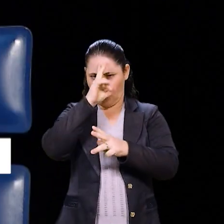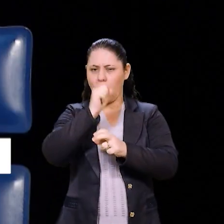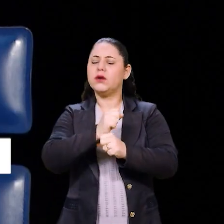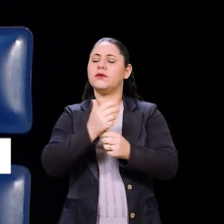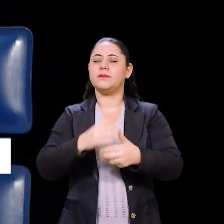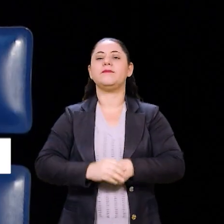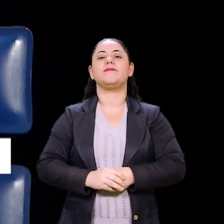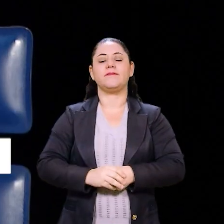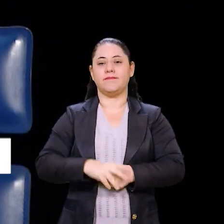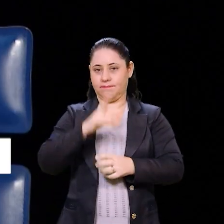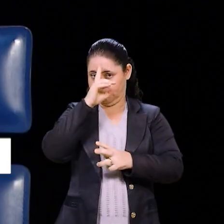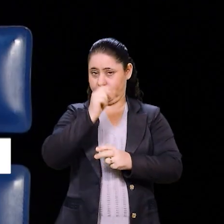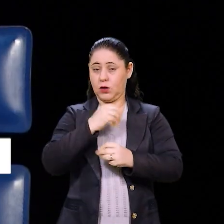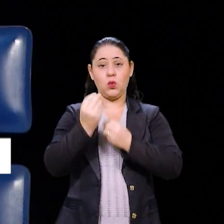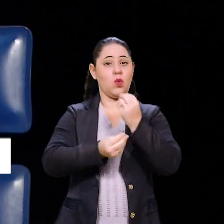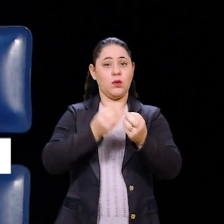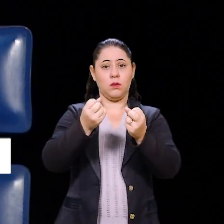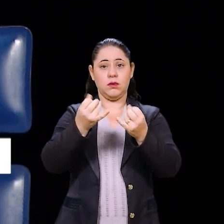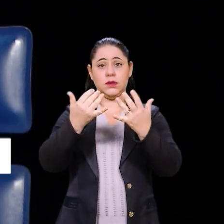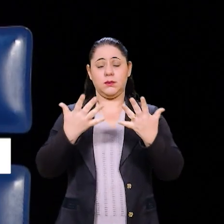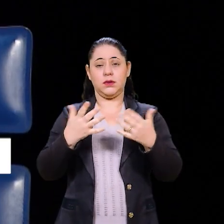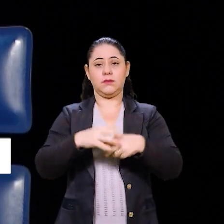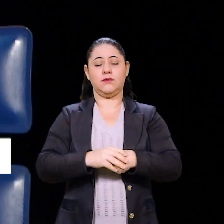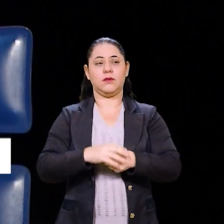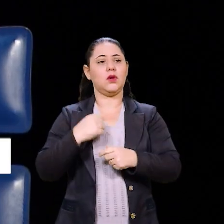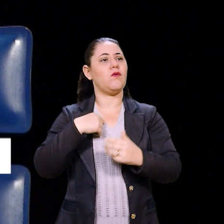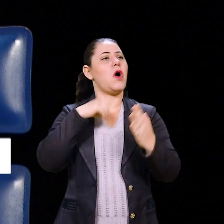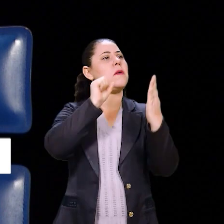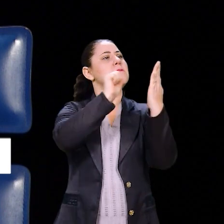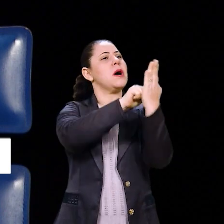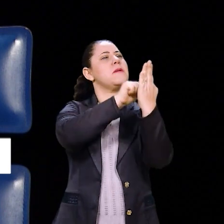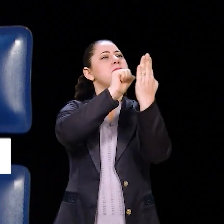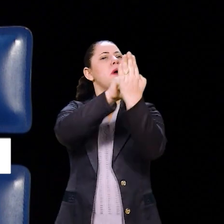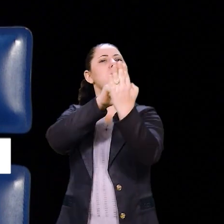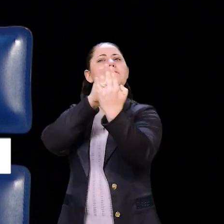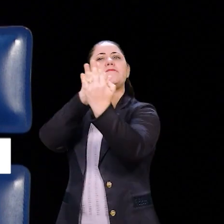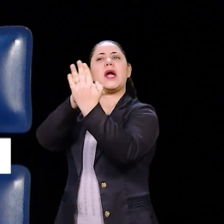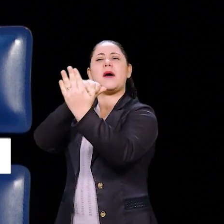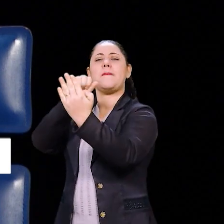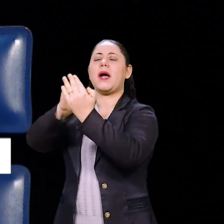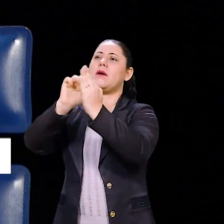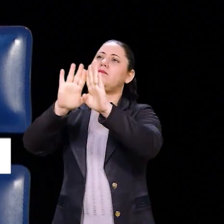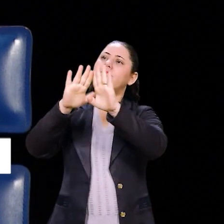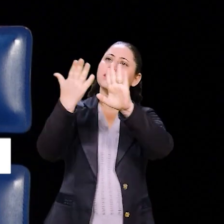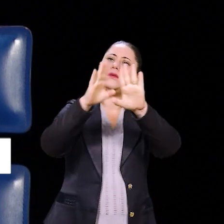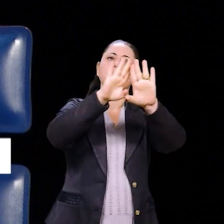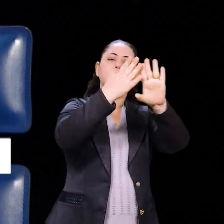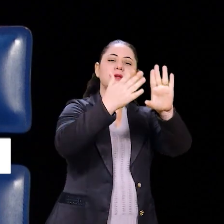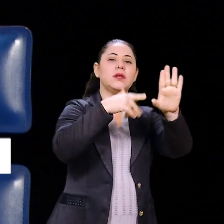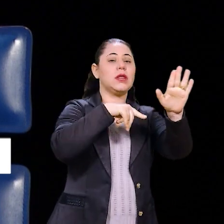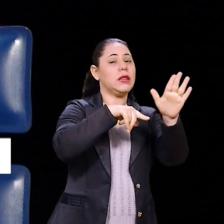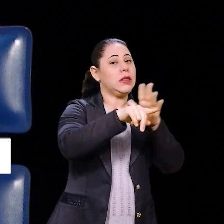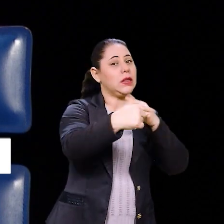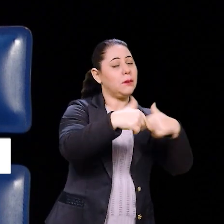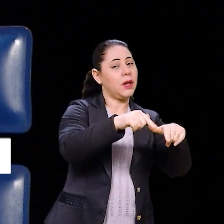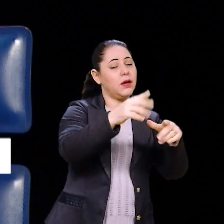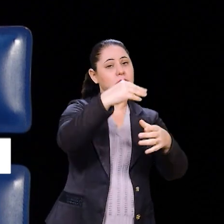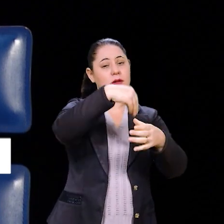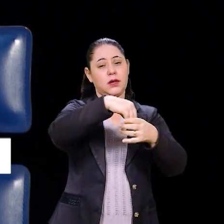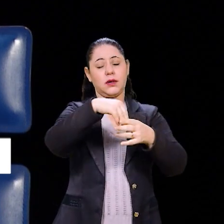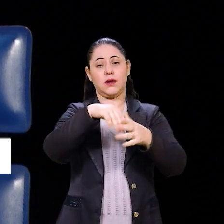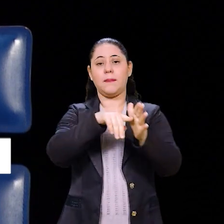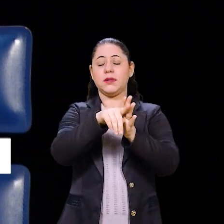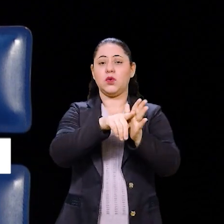forte, Então, como eu estava te dizendo, eu fui batendo as portas, né, para eu trabalhar dentro da pesquisa. Comecei fazendo,